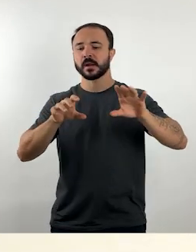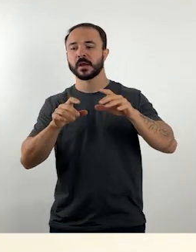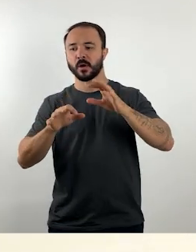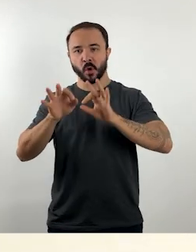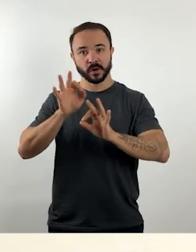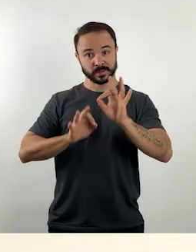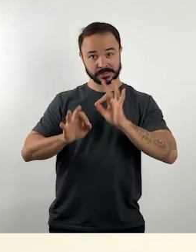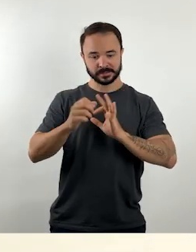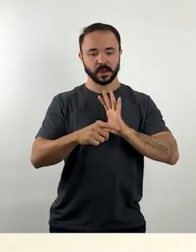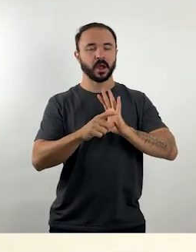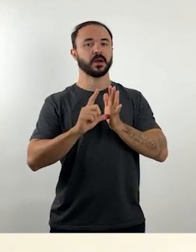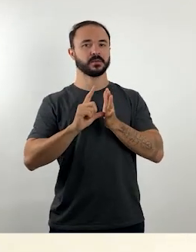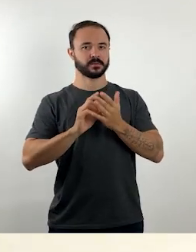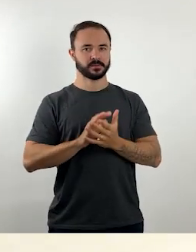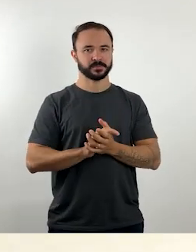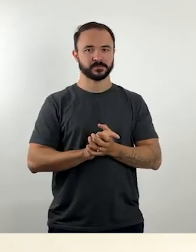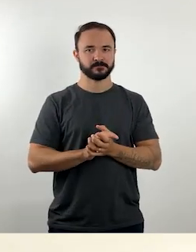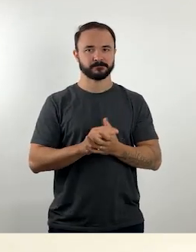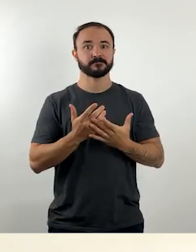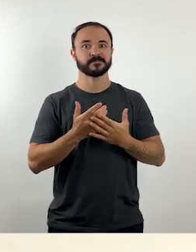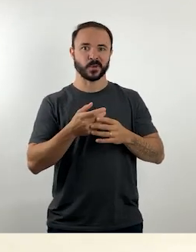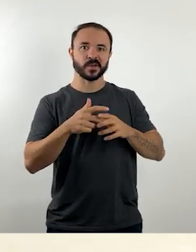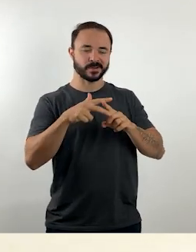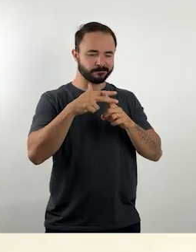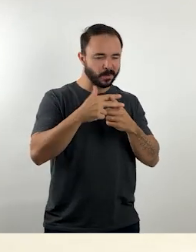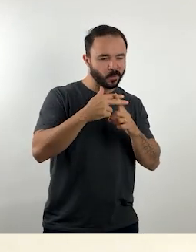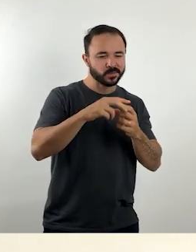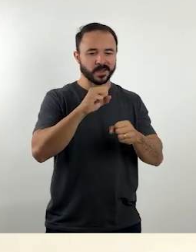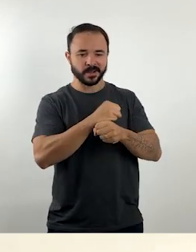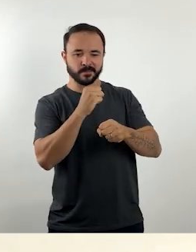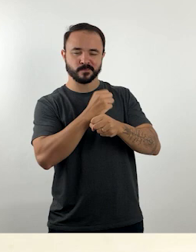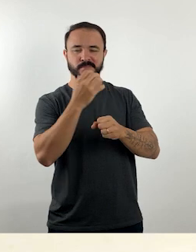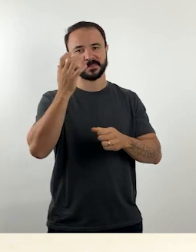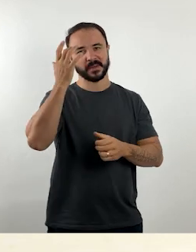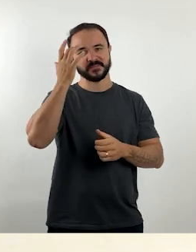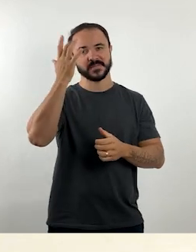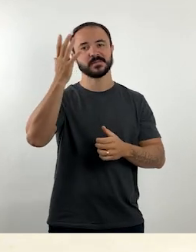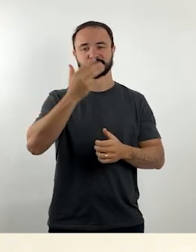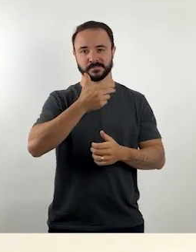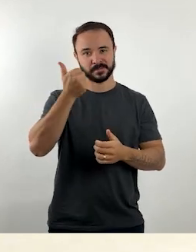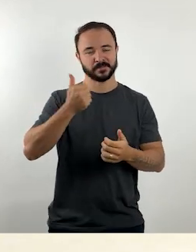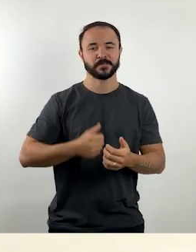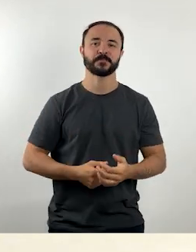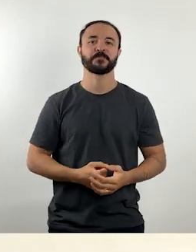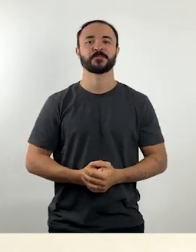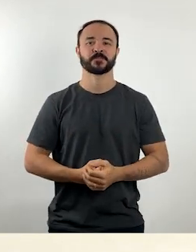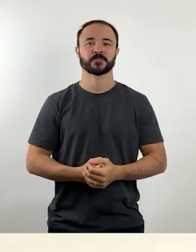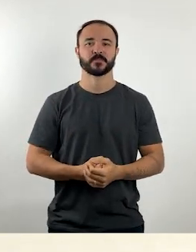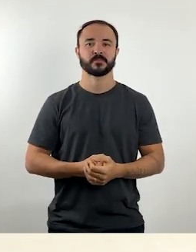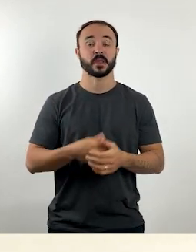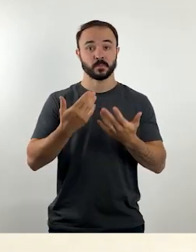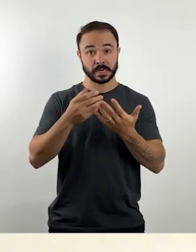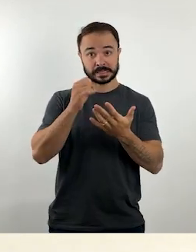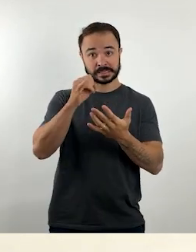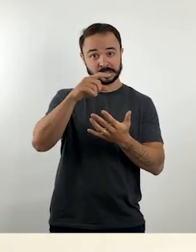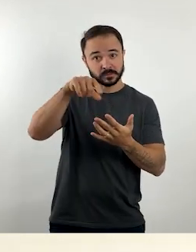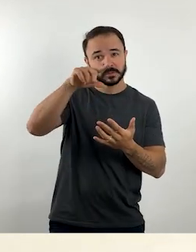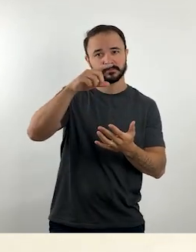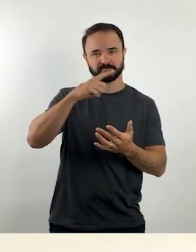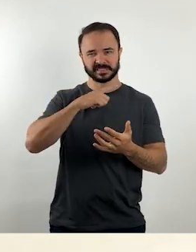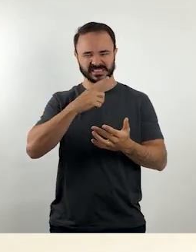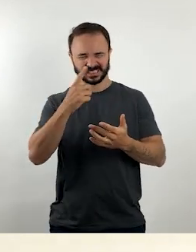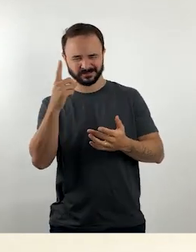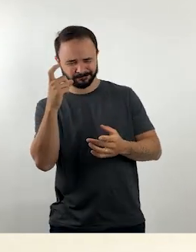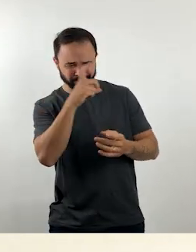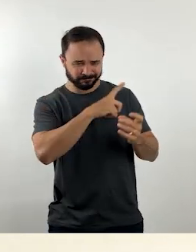peças corretamente antes. Dessa forma, a nossa montagem fica mais fácil. Tá? E aí, se você tiver ainda um pouco